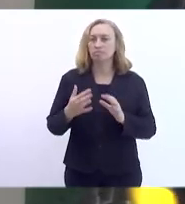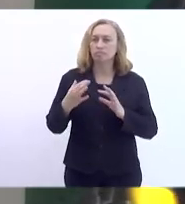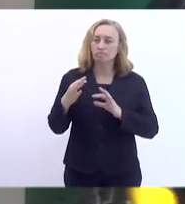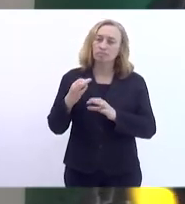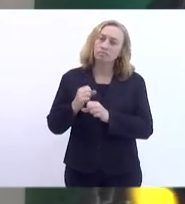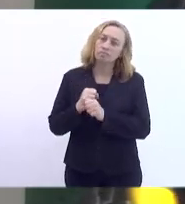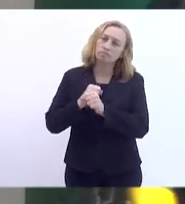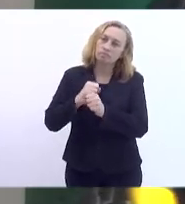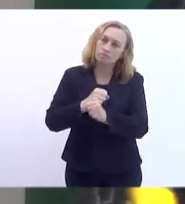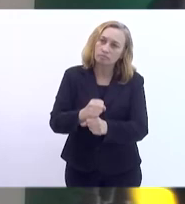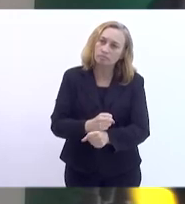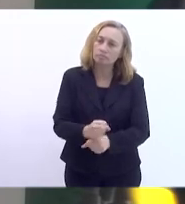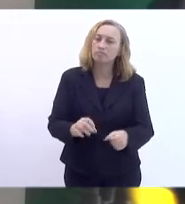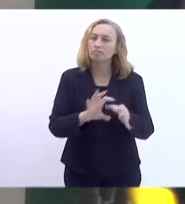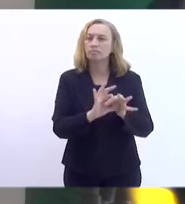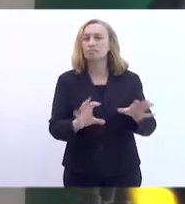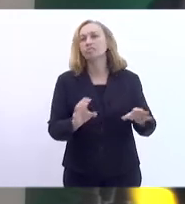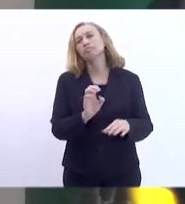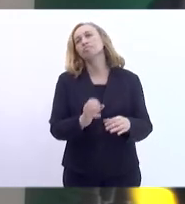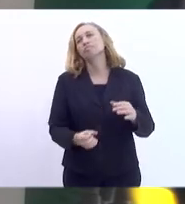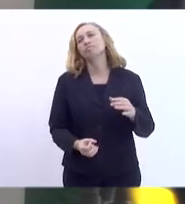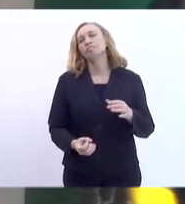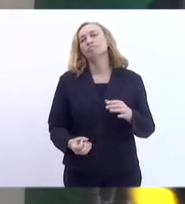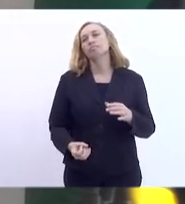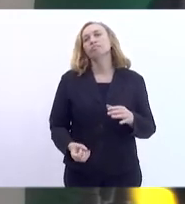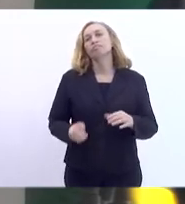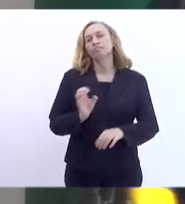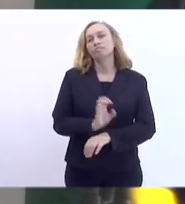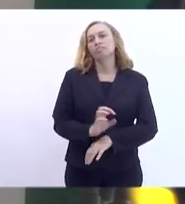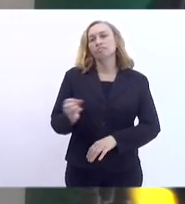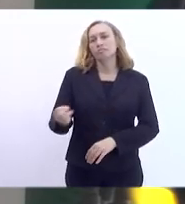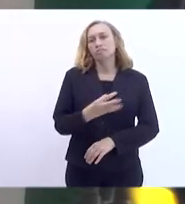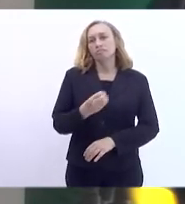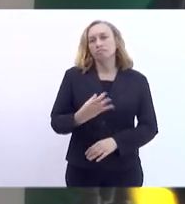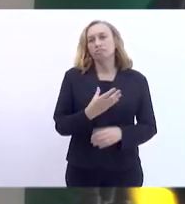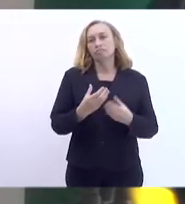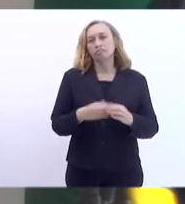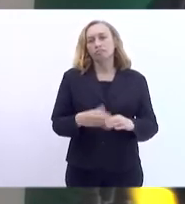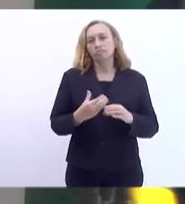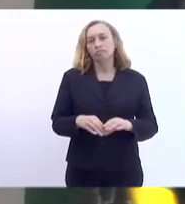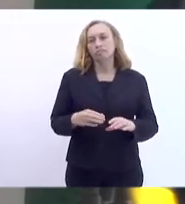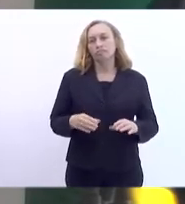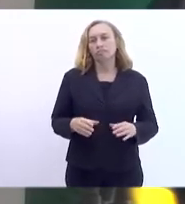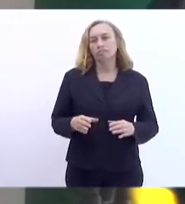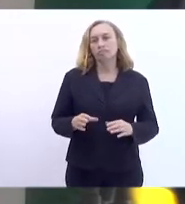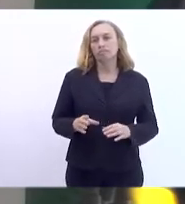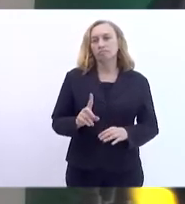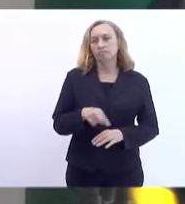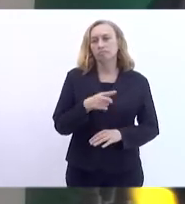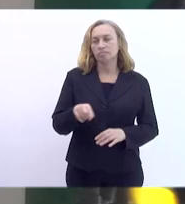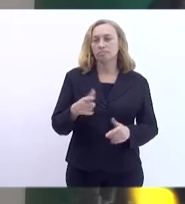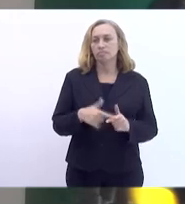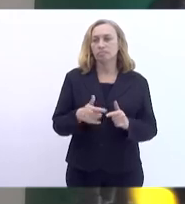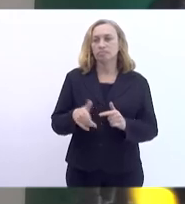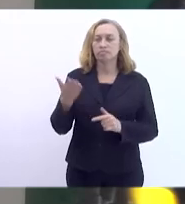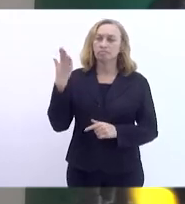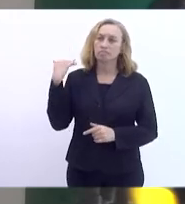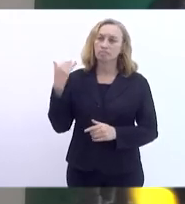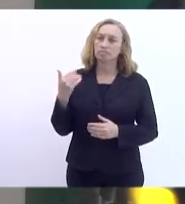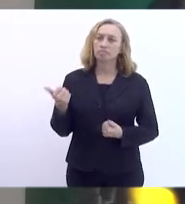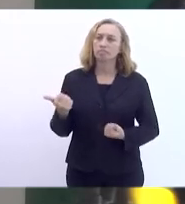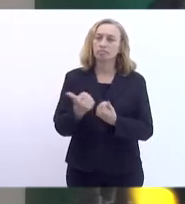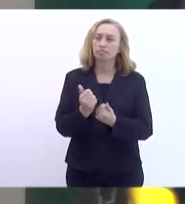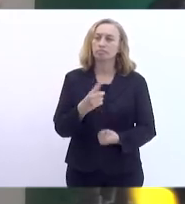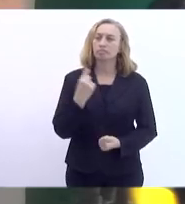se arrasta por tanto tempo vai permitir ao estado que se faça nova e com cursos livres de problemas anterior hoje E aí obviamente com a colaboração